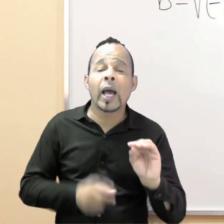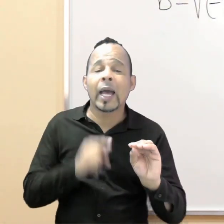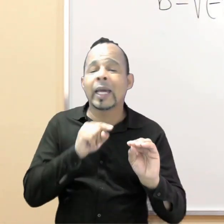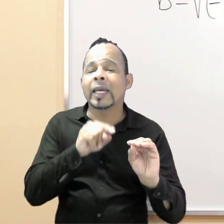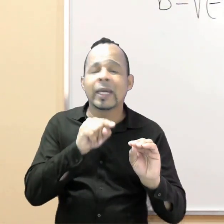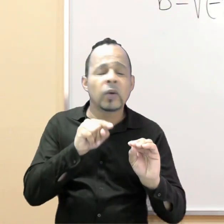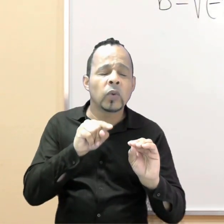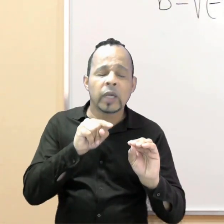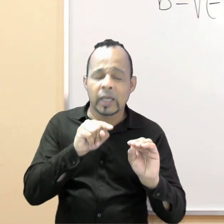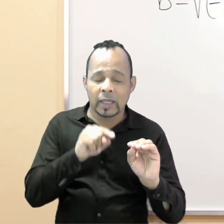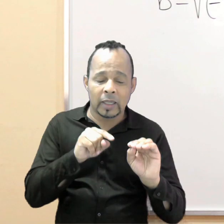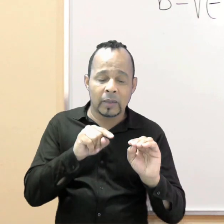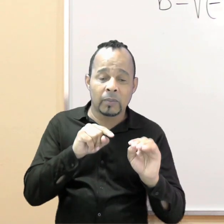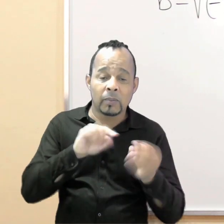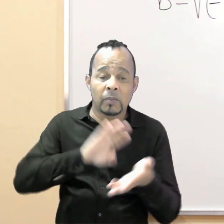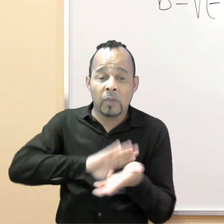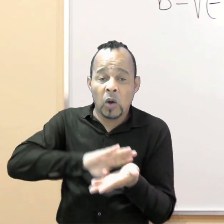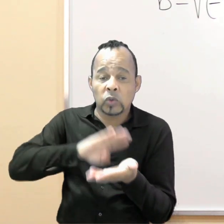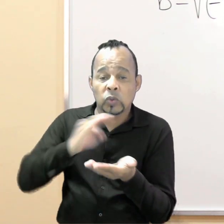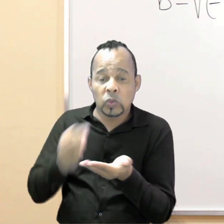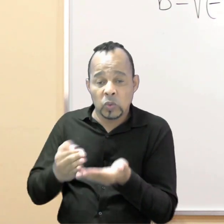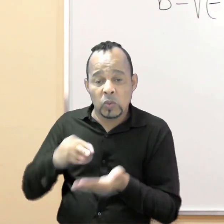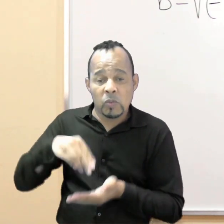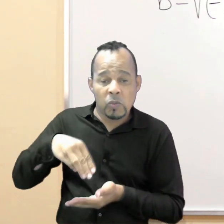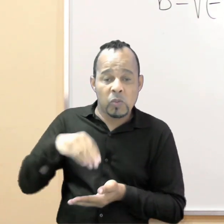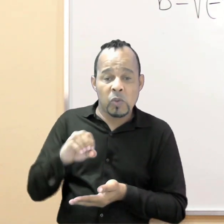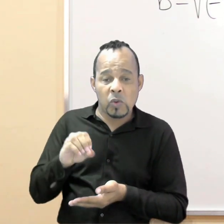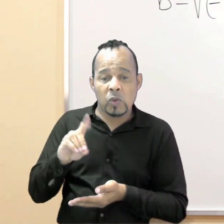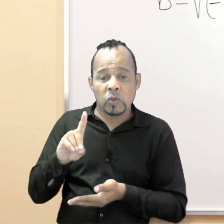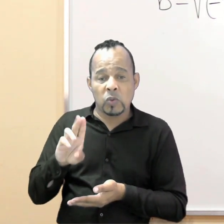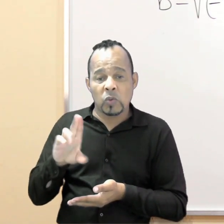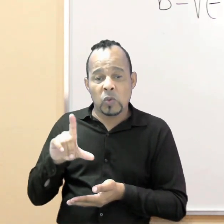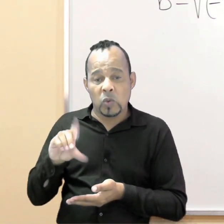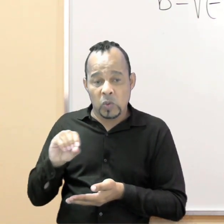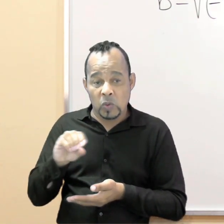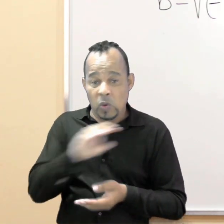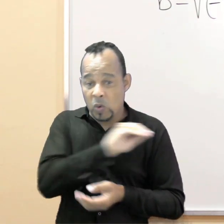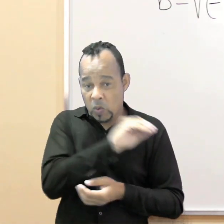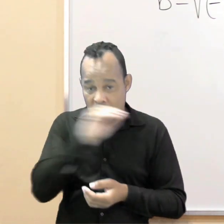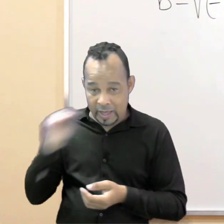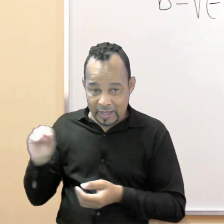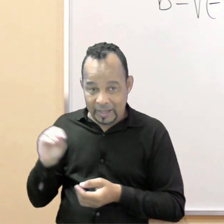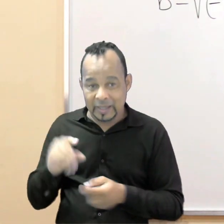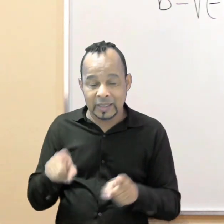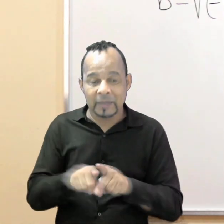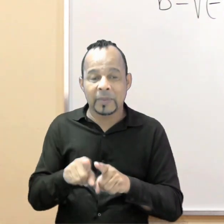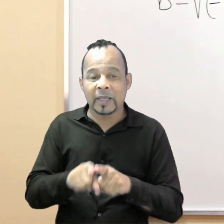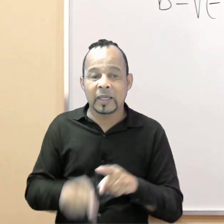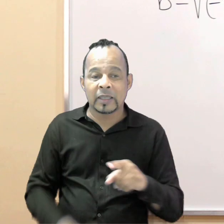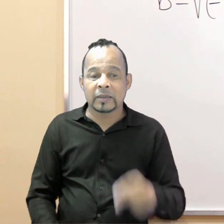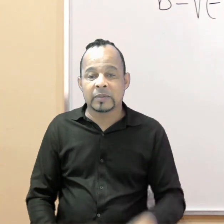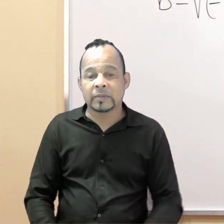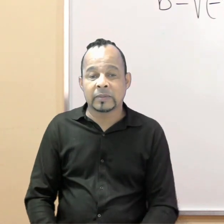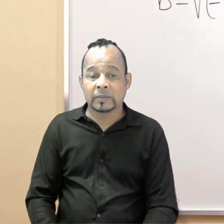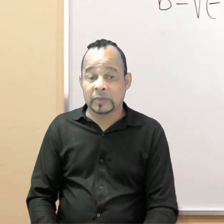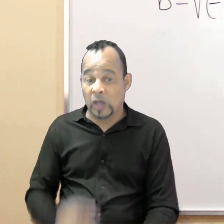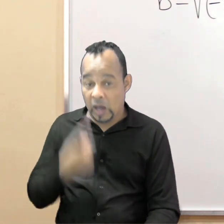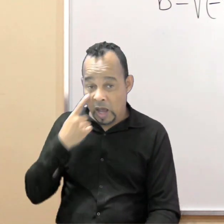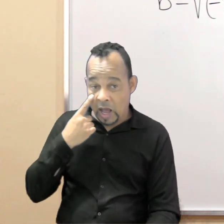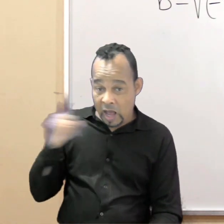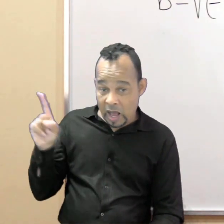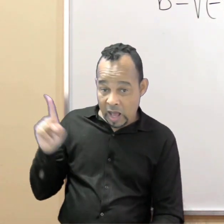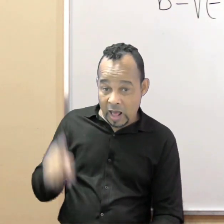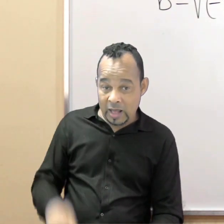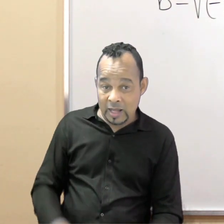A e o módulo de B, vou registrar aqui, para poder apagar a lousa, beleza? Então aqui, A igual a